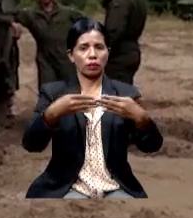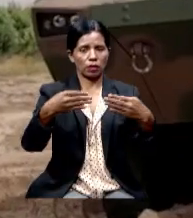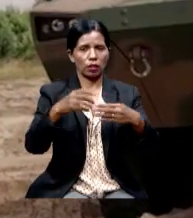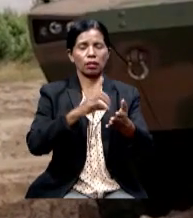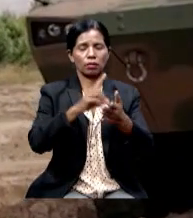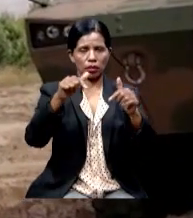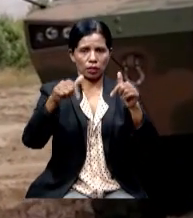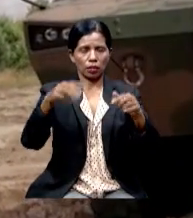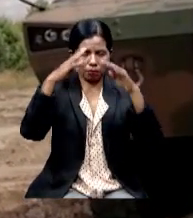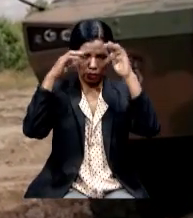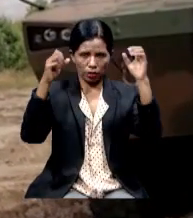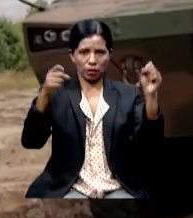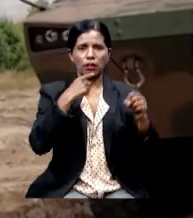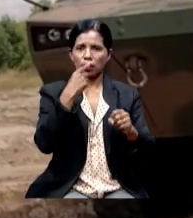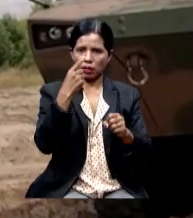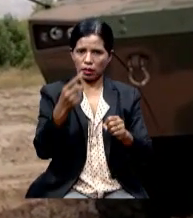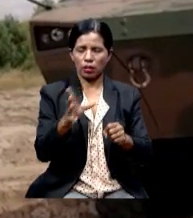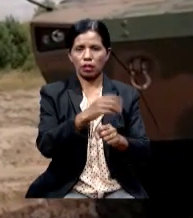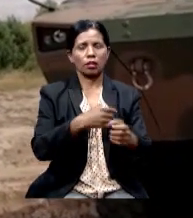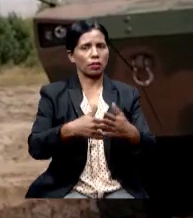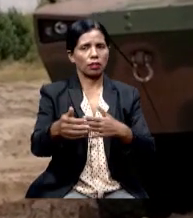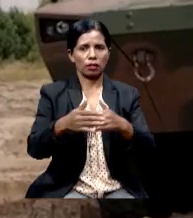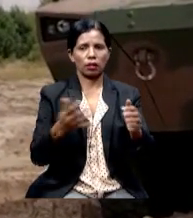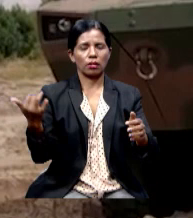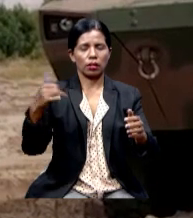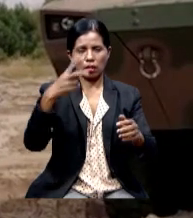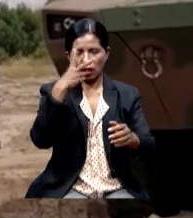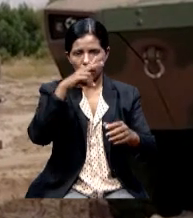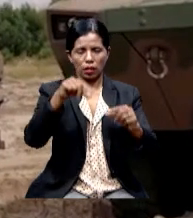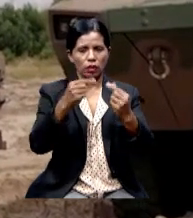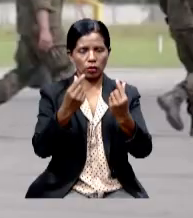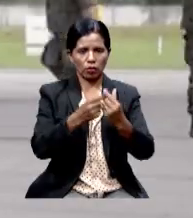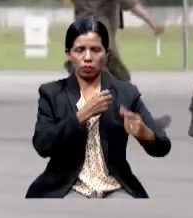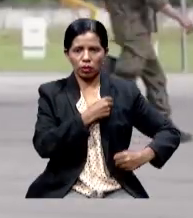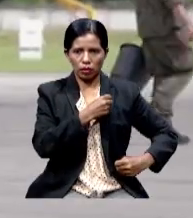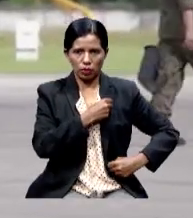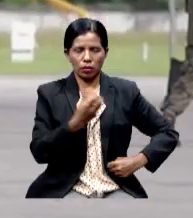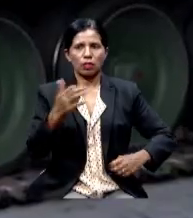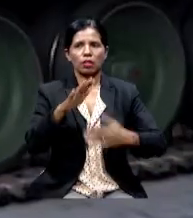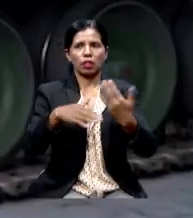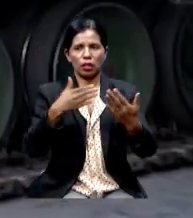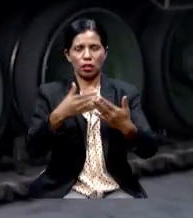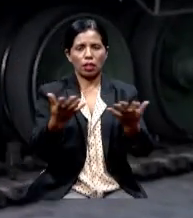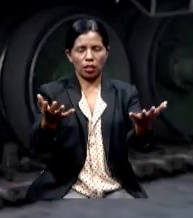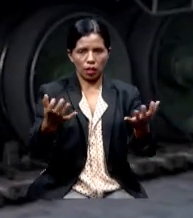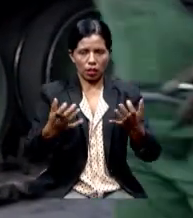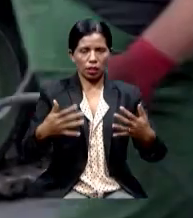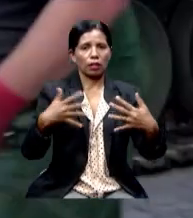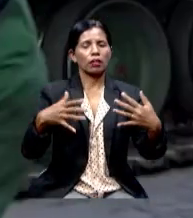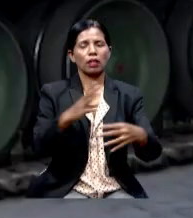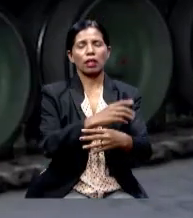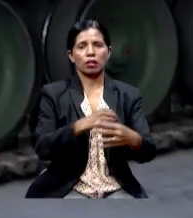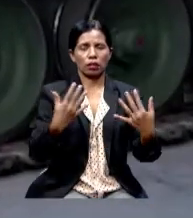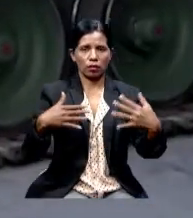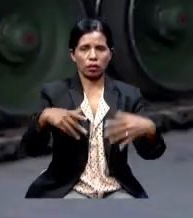presidente Alexander Lukashenko Hateten, da labra catacnia controla grupo militar Wagner Sira, nebe a cara ataca Polônia.